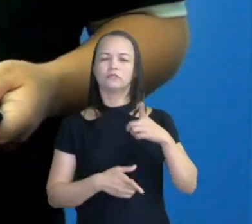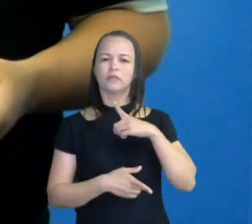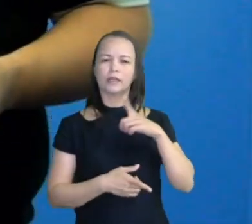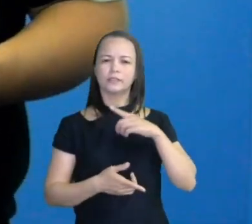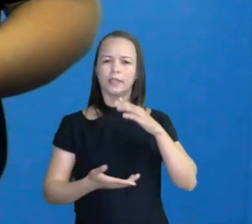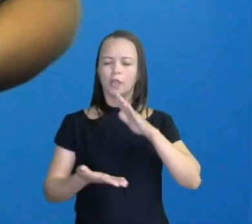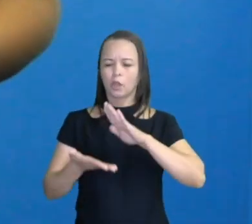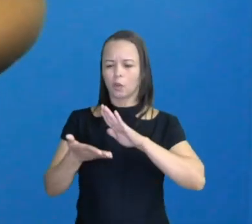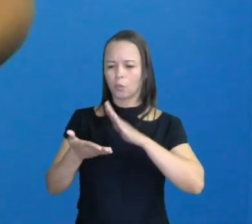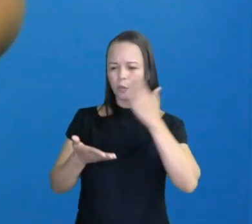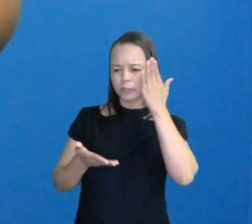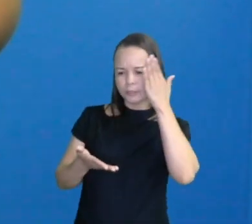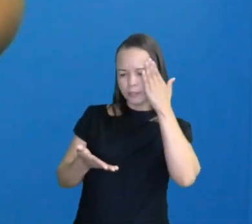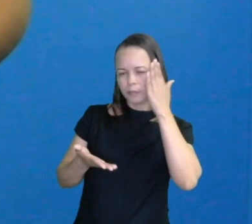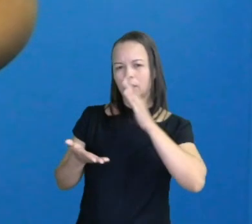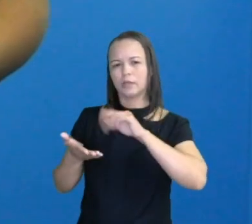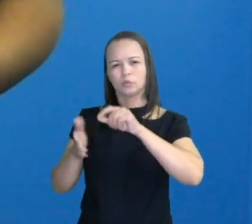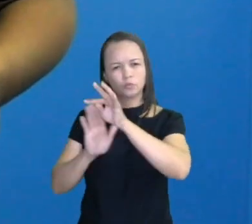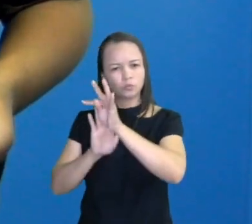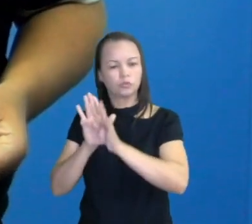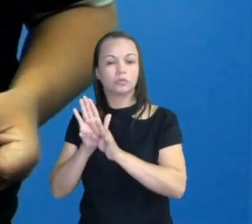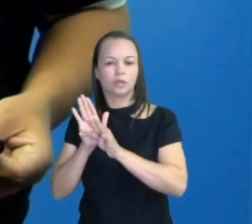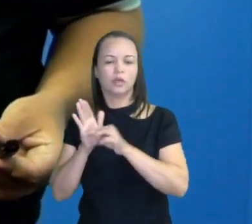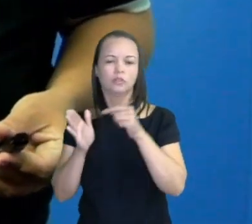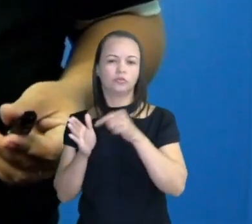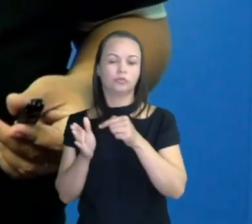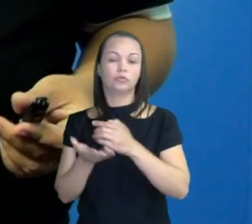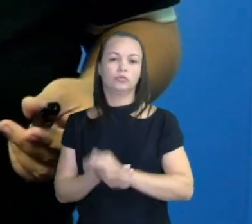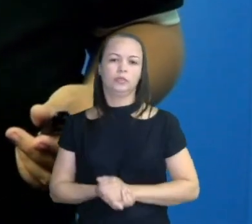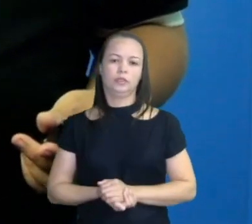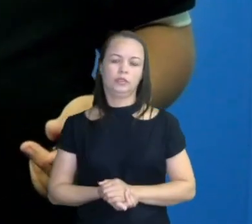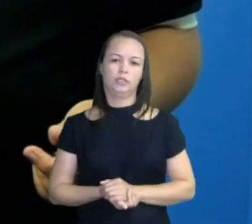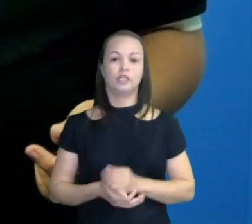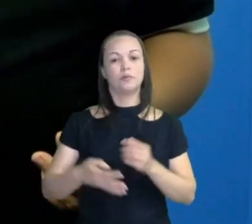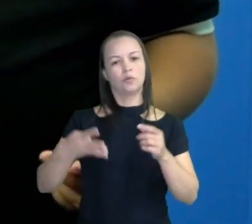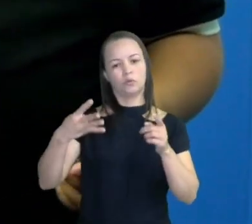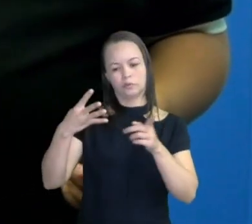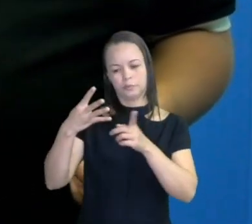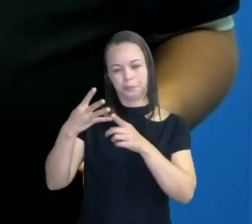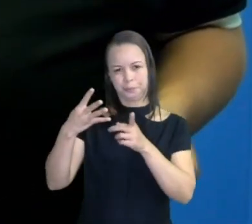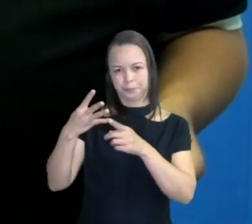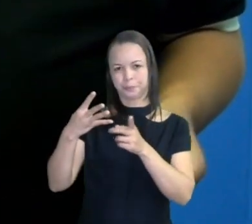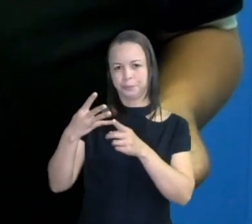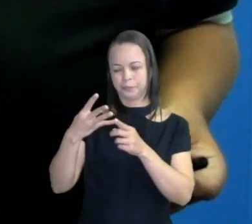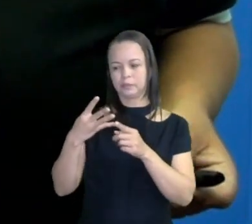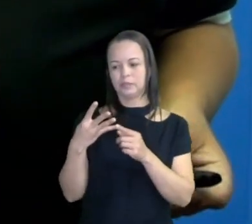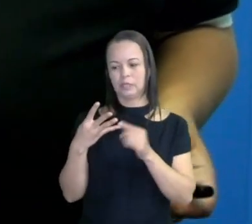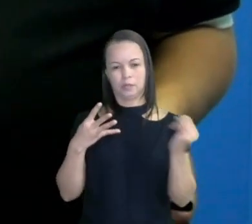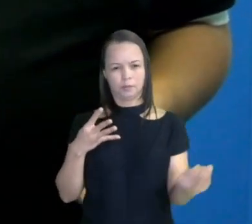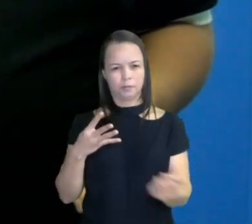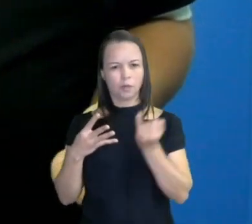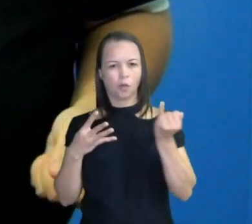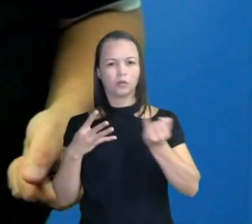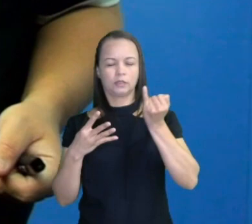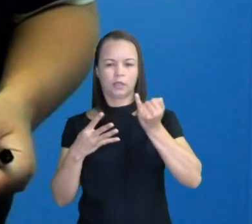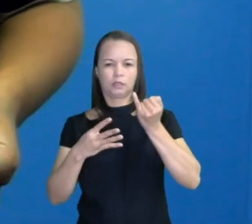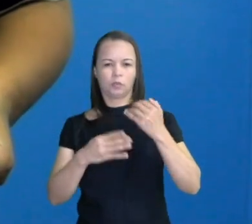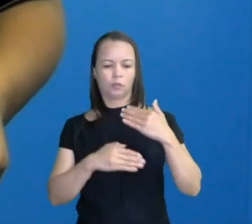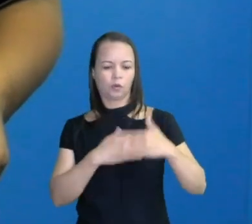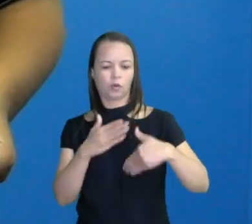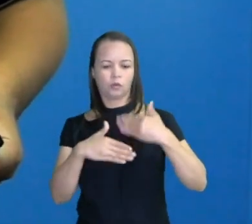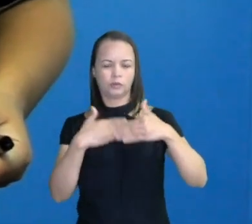uma compreensão do texto. E por último, gente, muito importante, é o processo